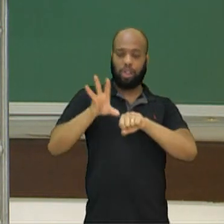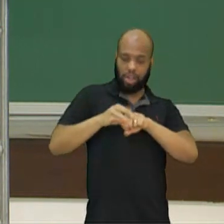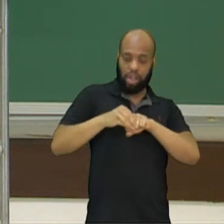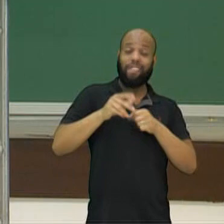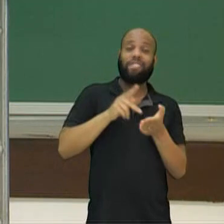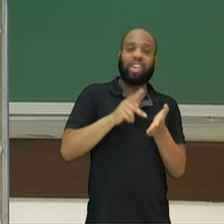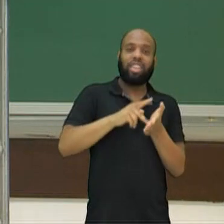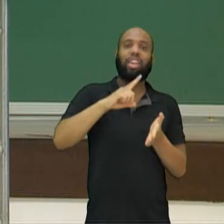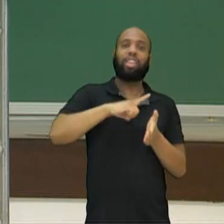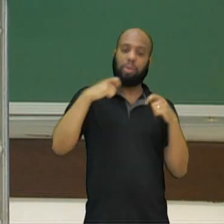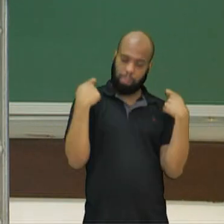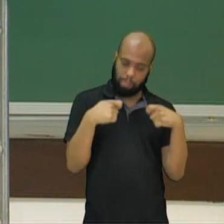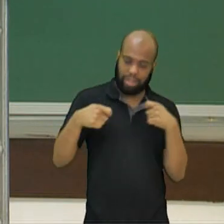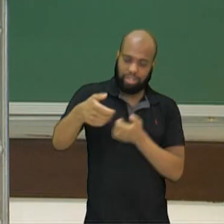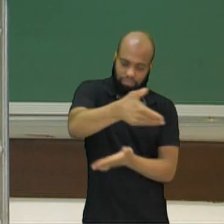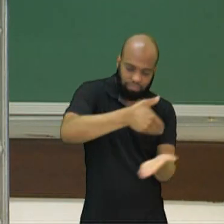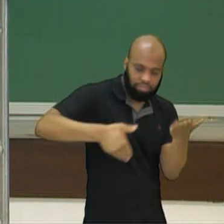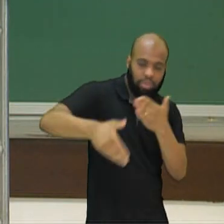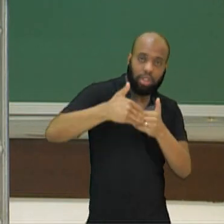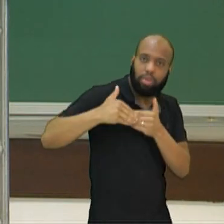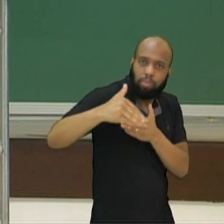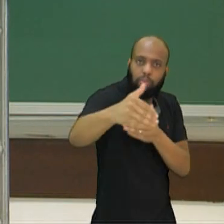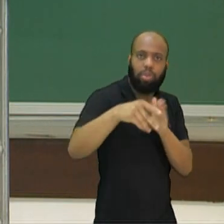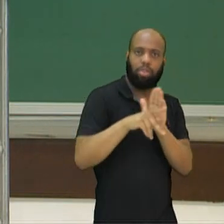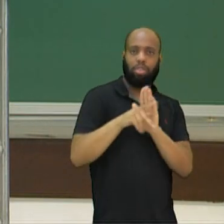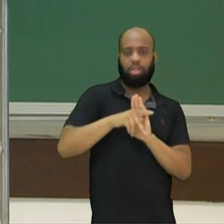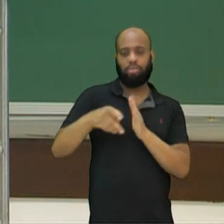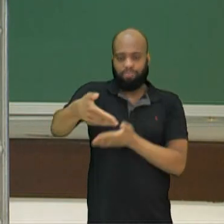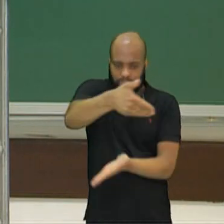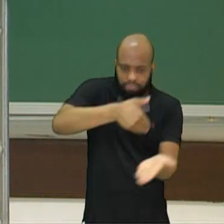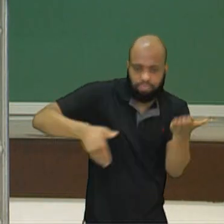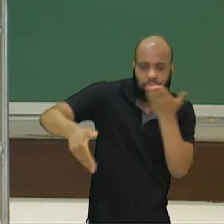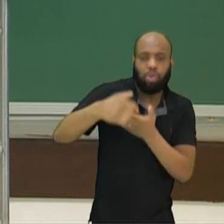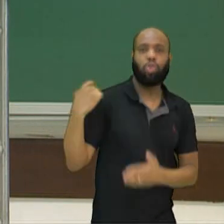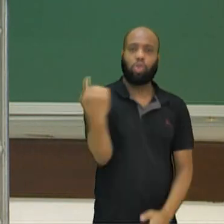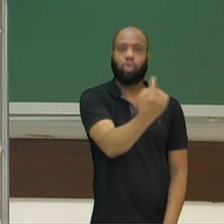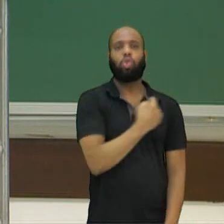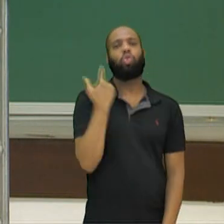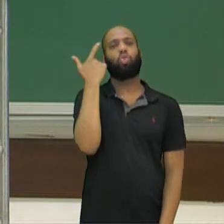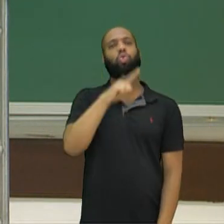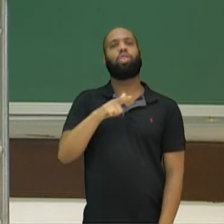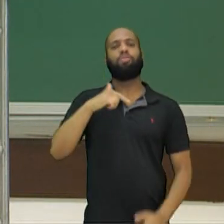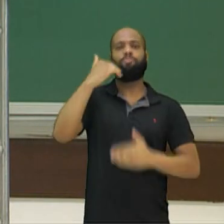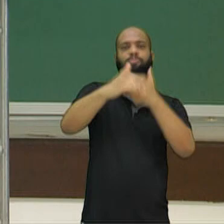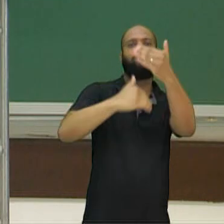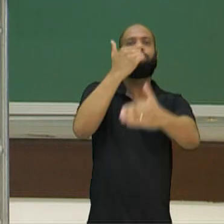pela interação. E a partir da interação, nós construímos nosso conhecimento.